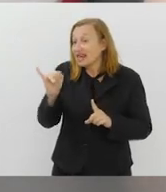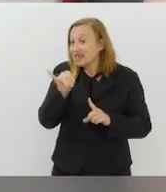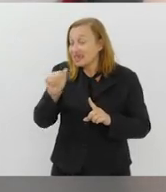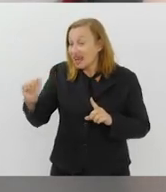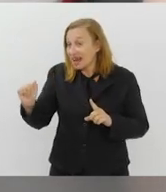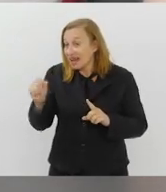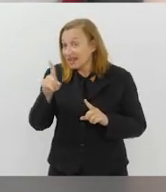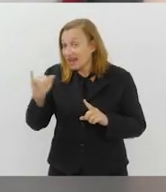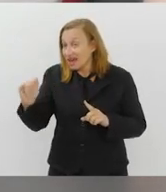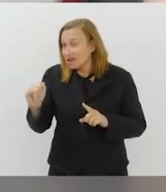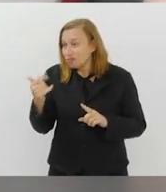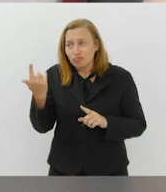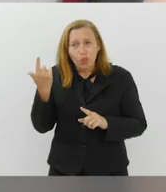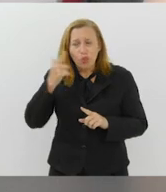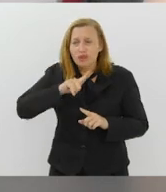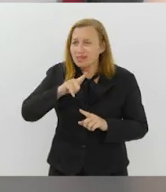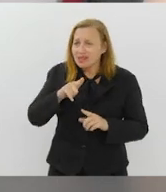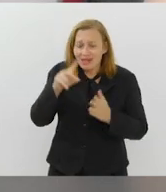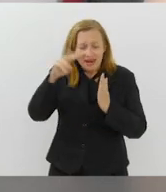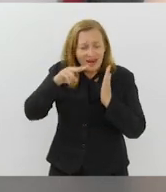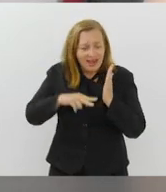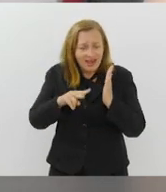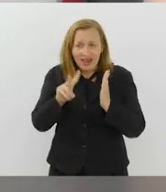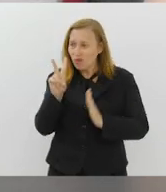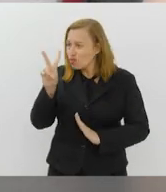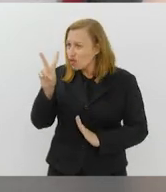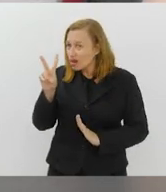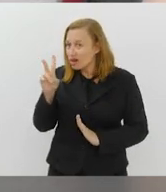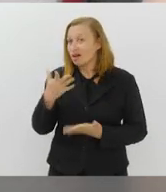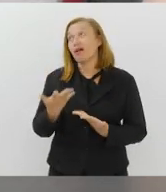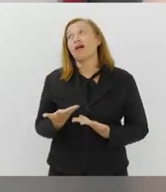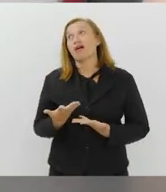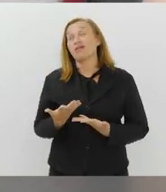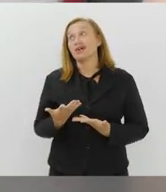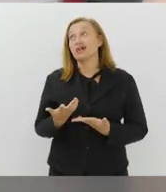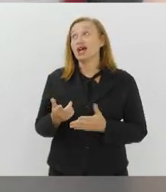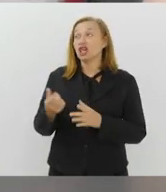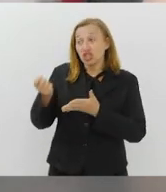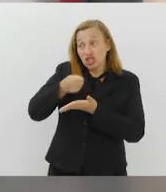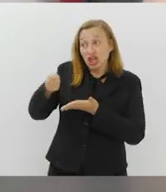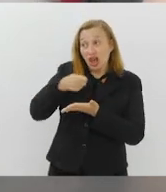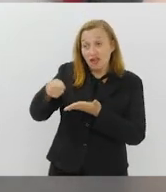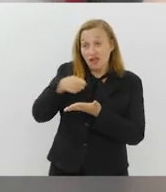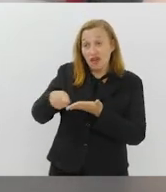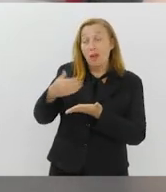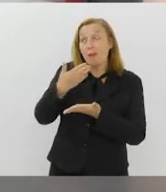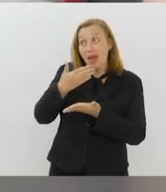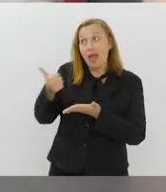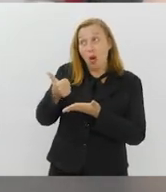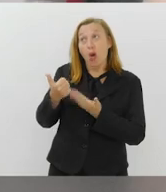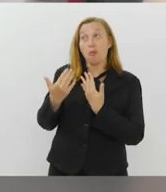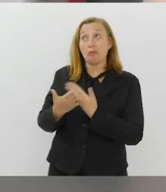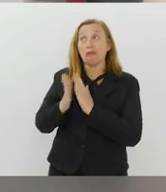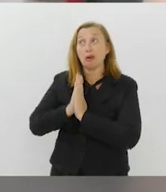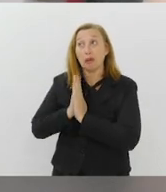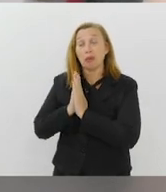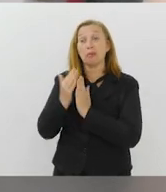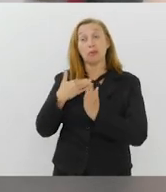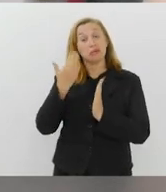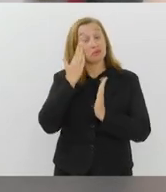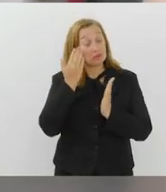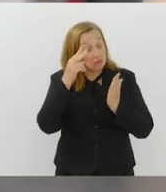aquilo era um V. Jesus, vamos fazer a letra de forma para mim, por gentileza.